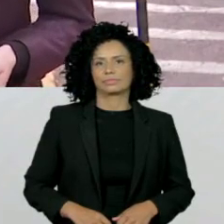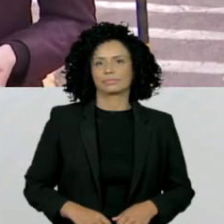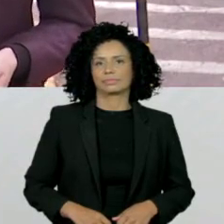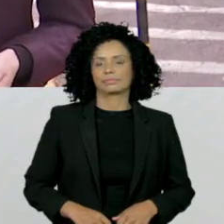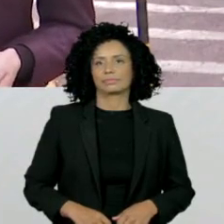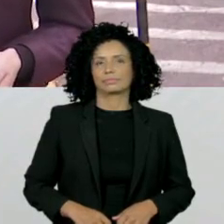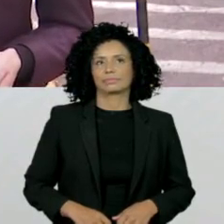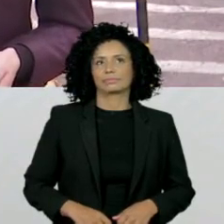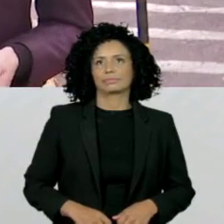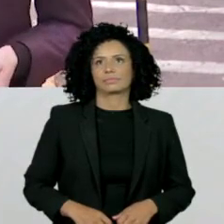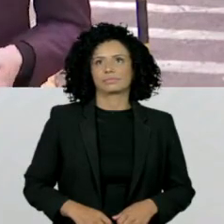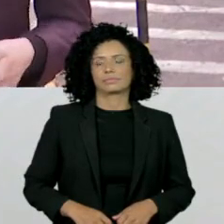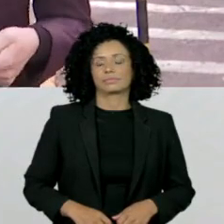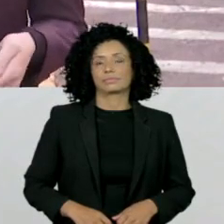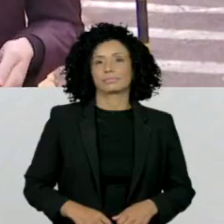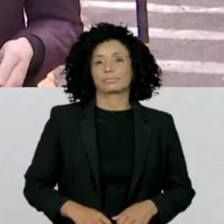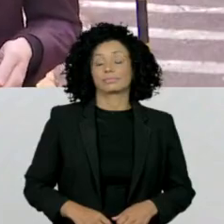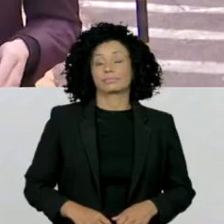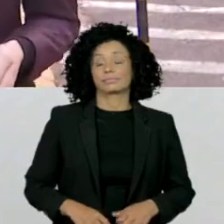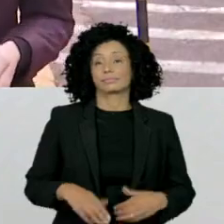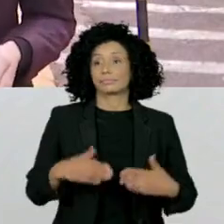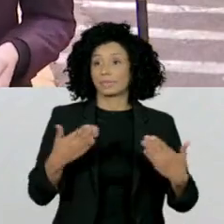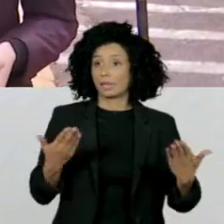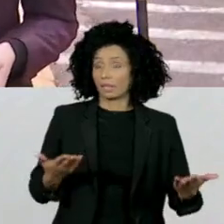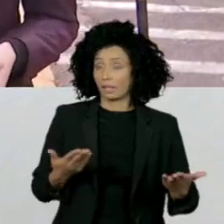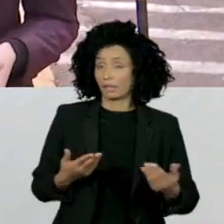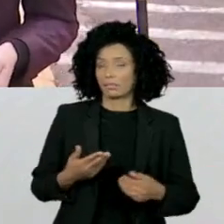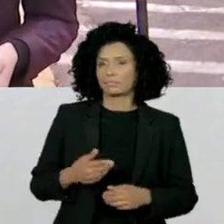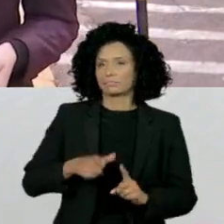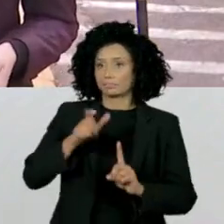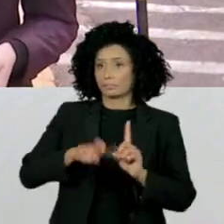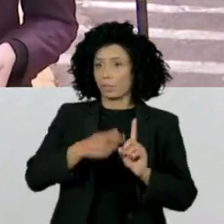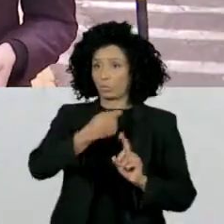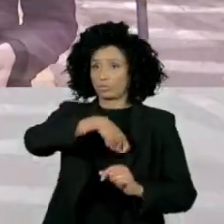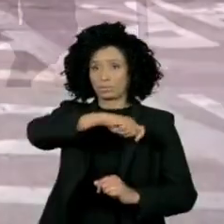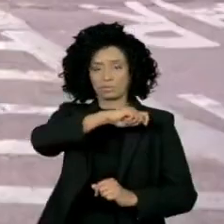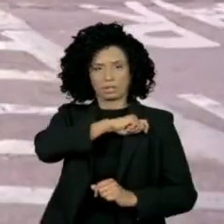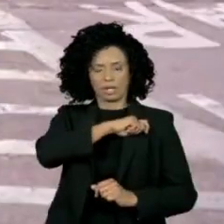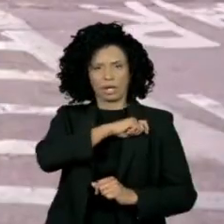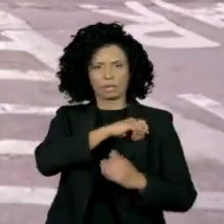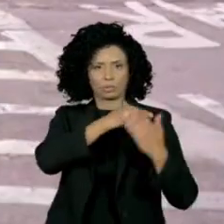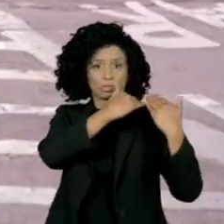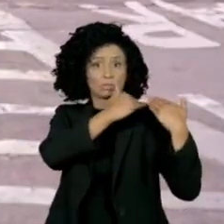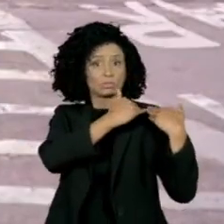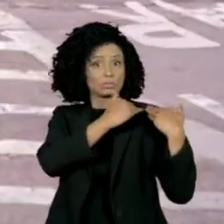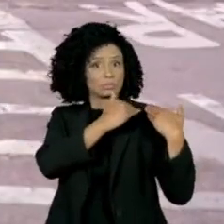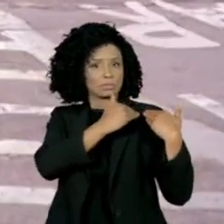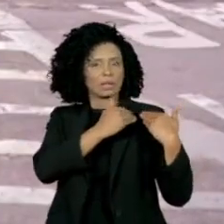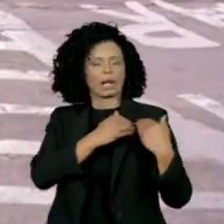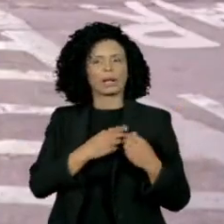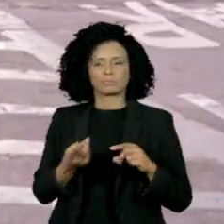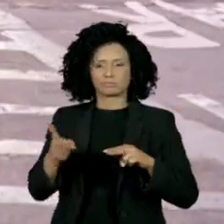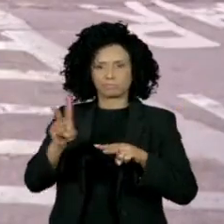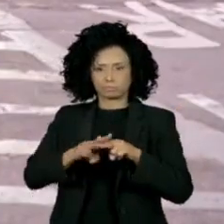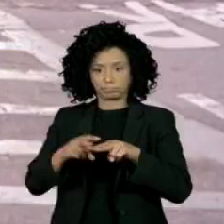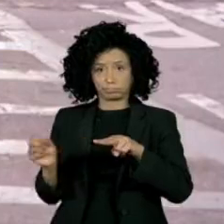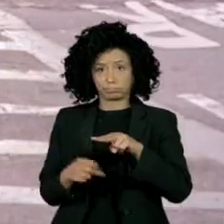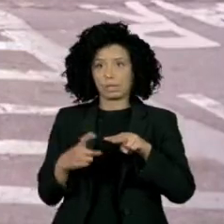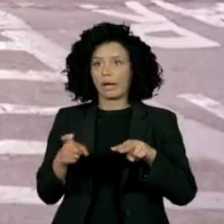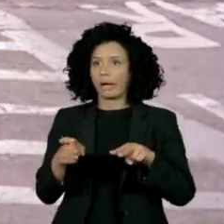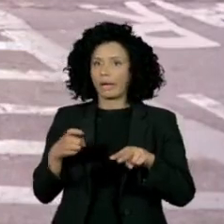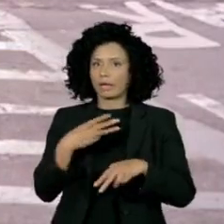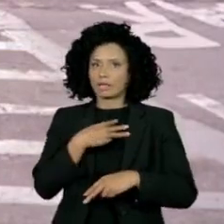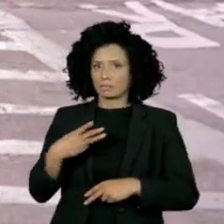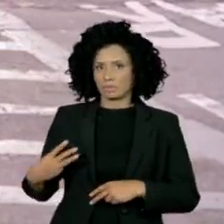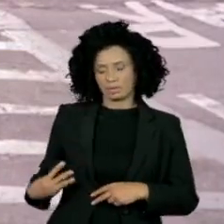Daqui a pouquinho. O delegado responsável pela prisão de Milton Ribeiro, Bruno Calandrini, disse